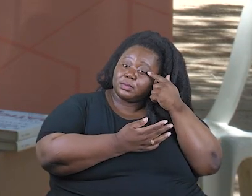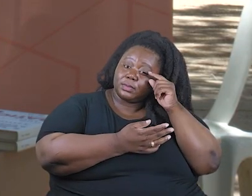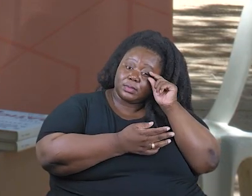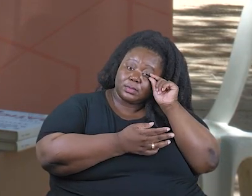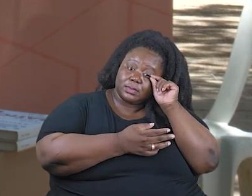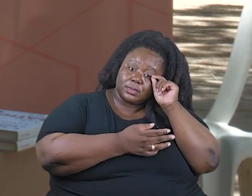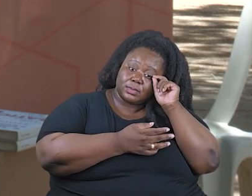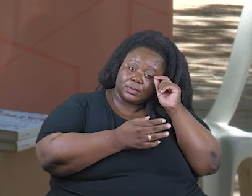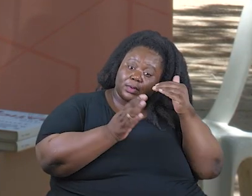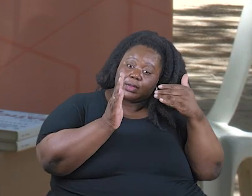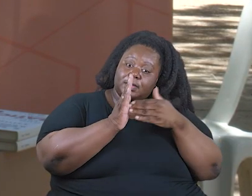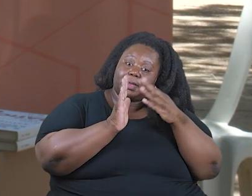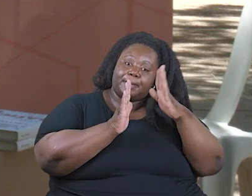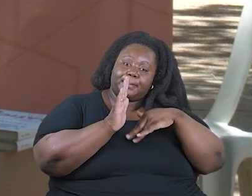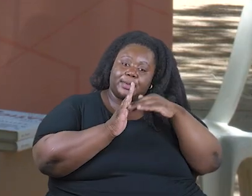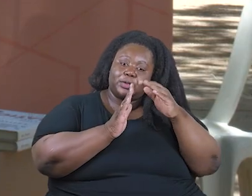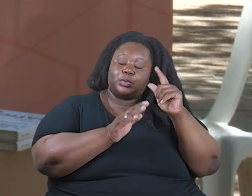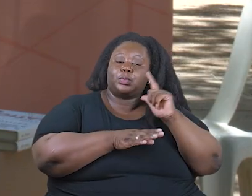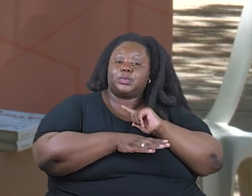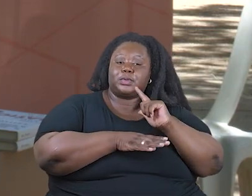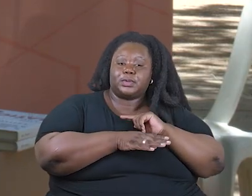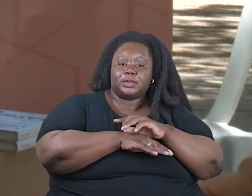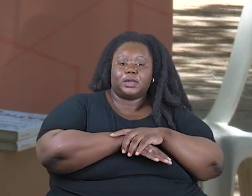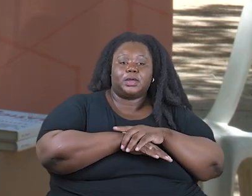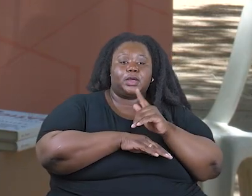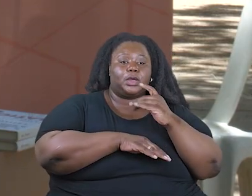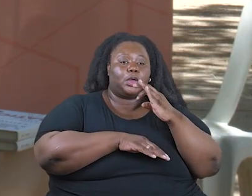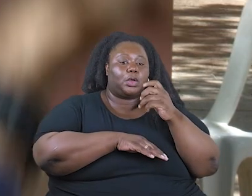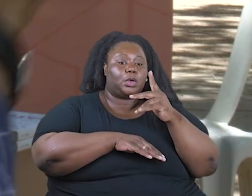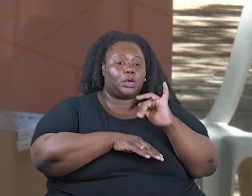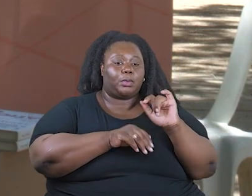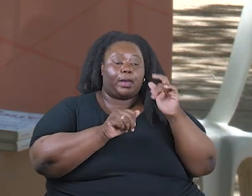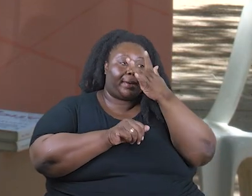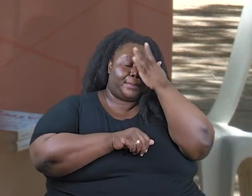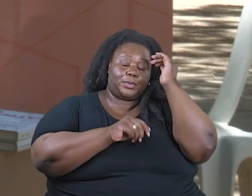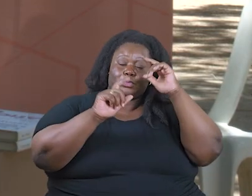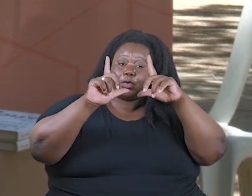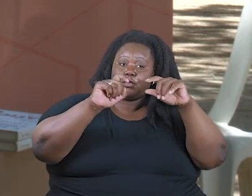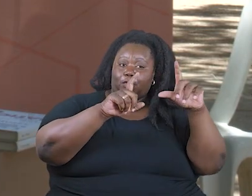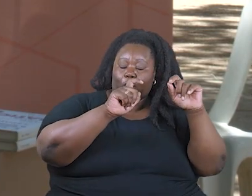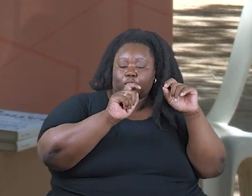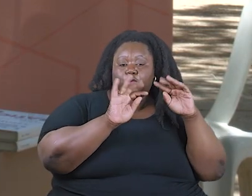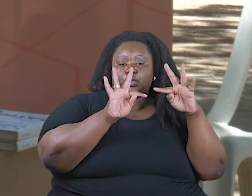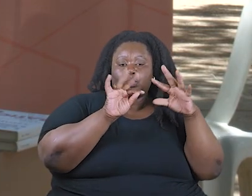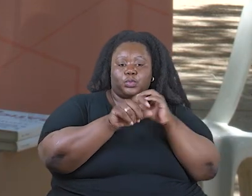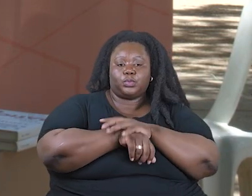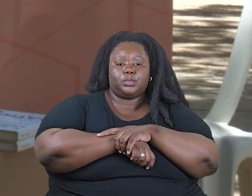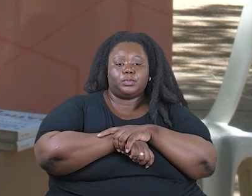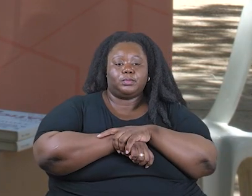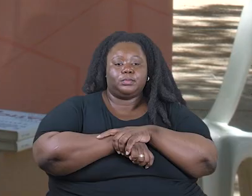até pintura, né? Você já tem cópias de exibição de pinturas. A pessoa fotografa uma pintura.